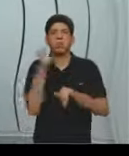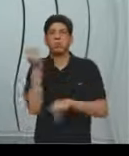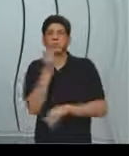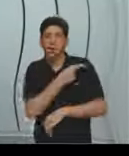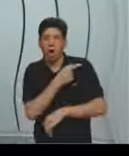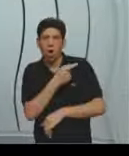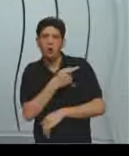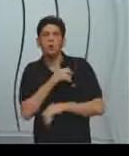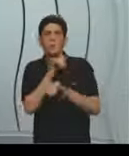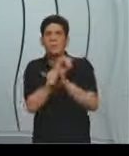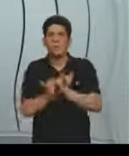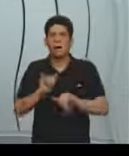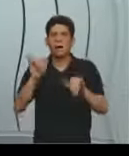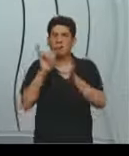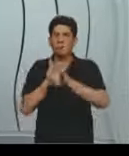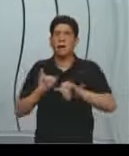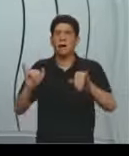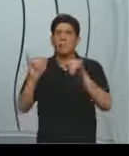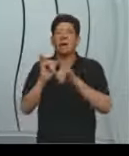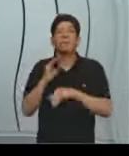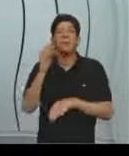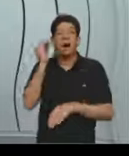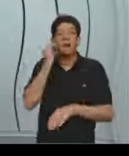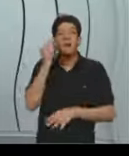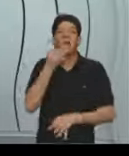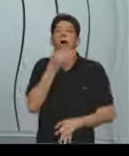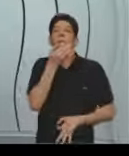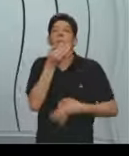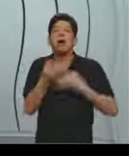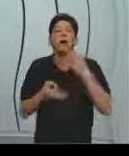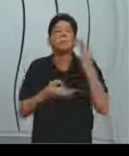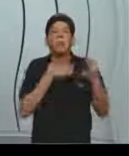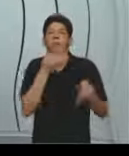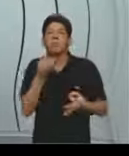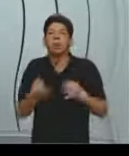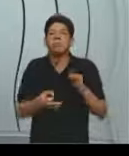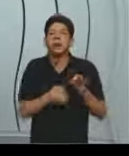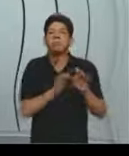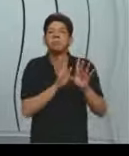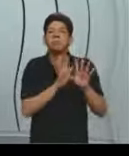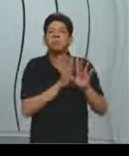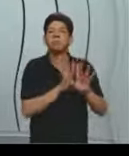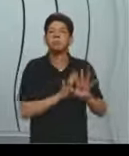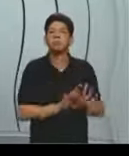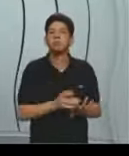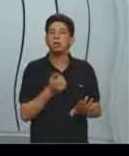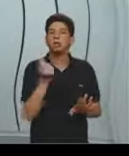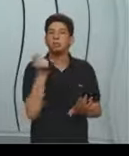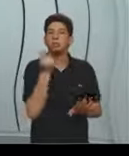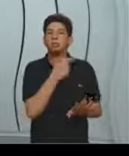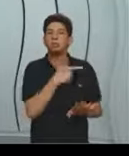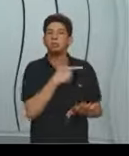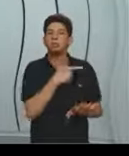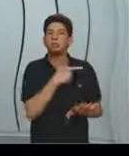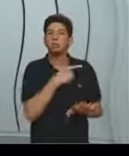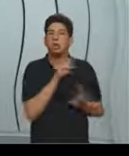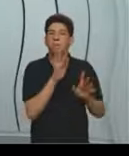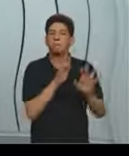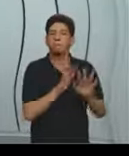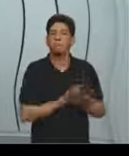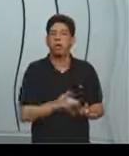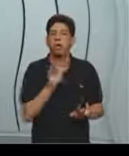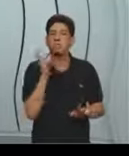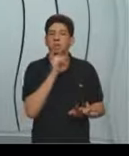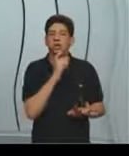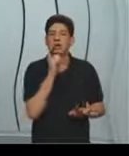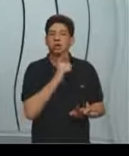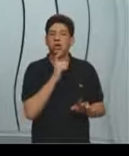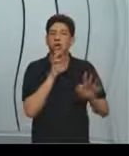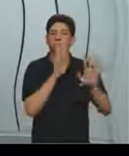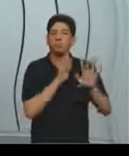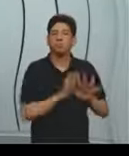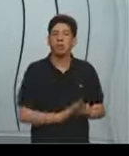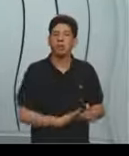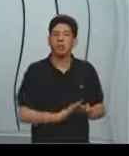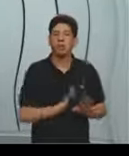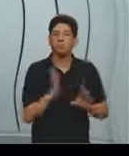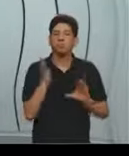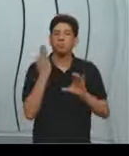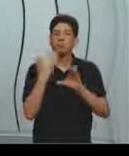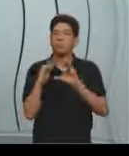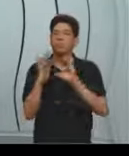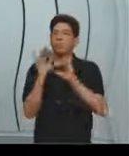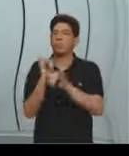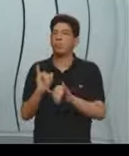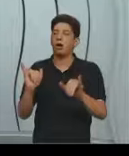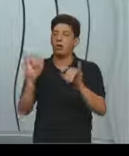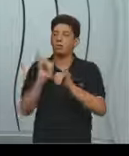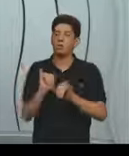ela começa para tentar justificar os seus posicionamentos ela vai lá e começa a postar mentiras Como Se Fosse Verdade informação e